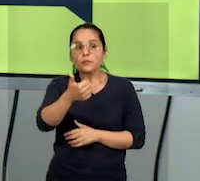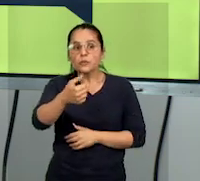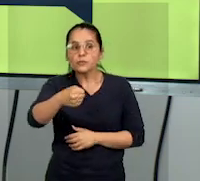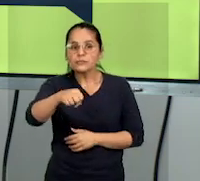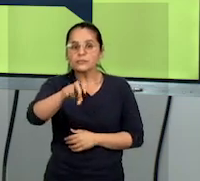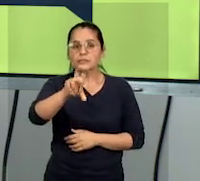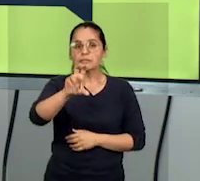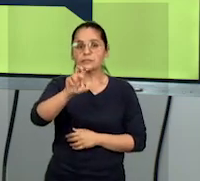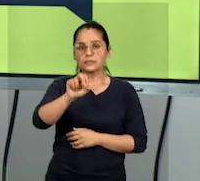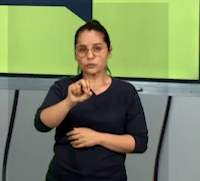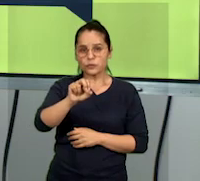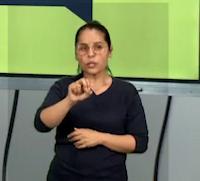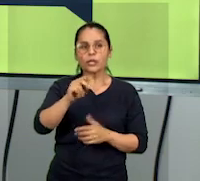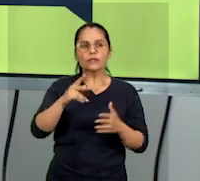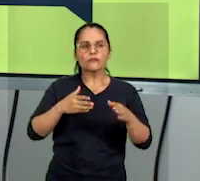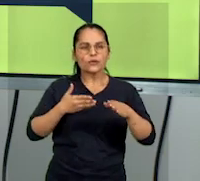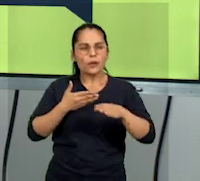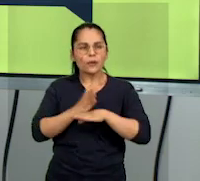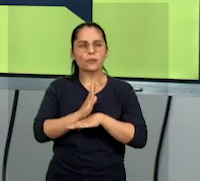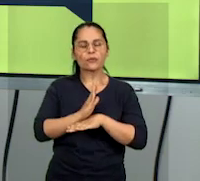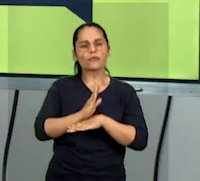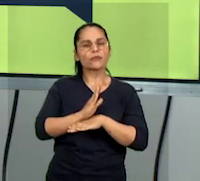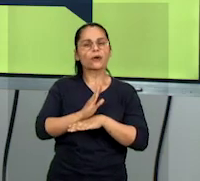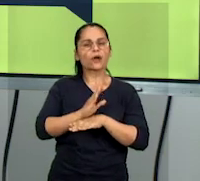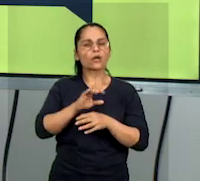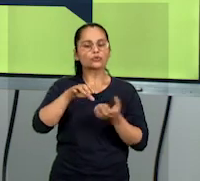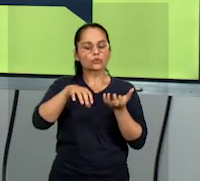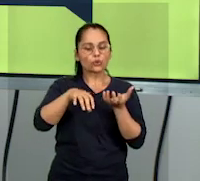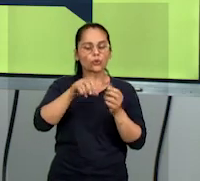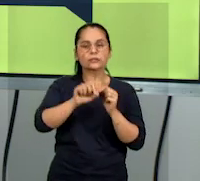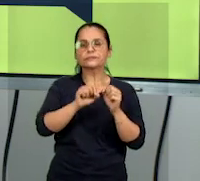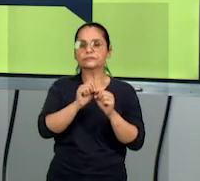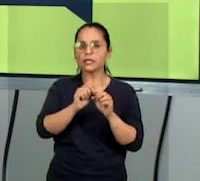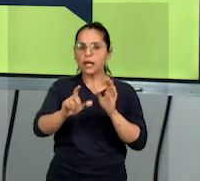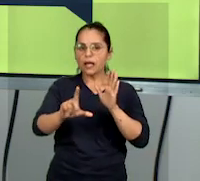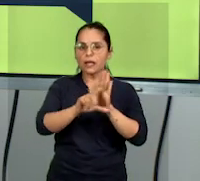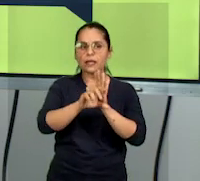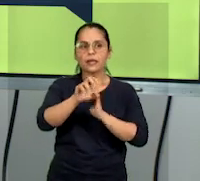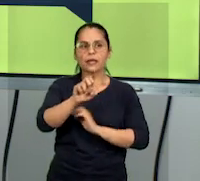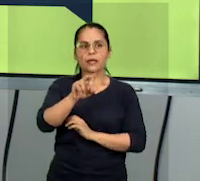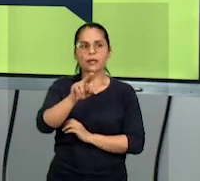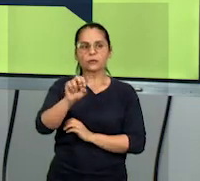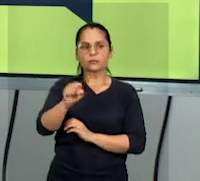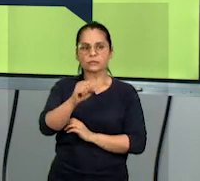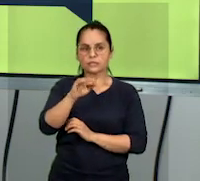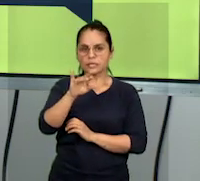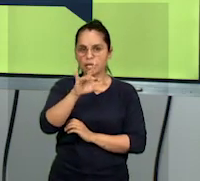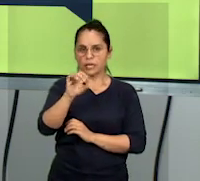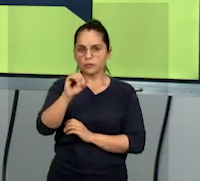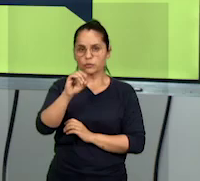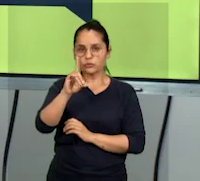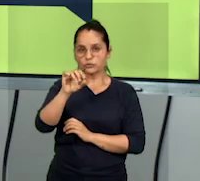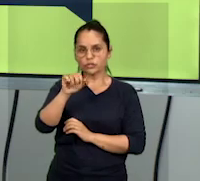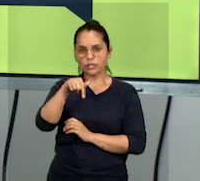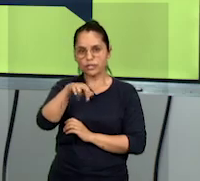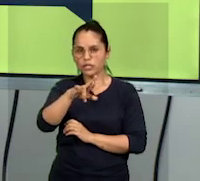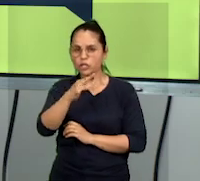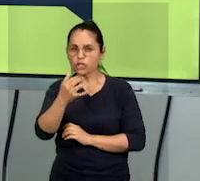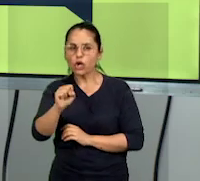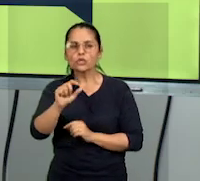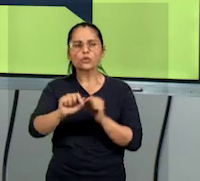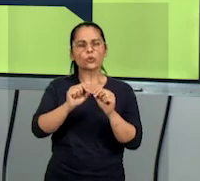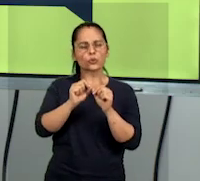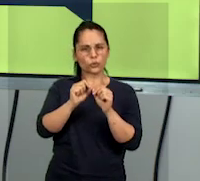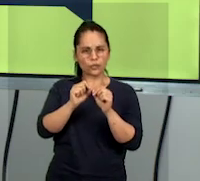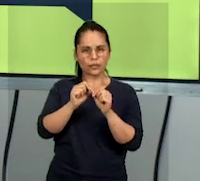1850, foi aprovado no Congresso a Lei Eusébio de Queiroz. Essa lei reforçava